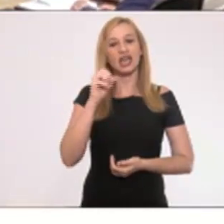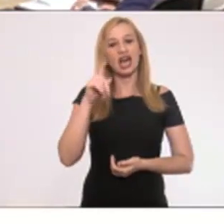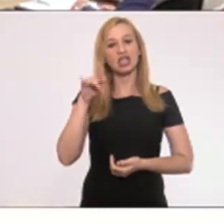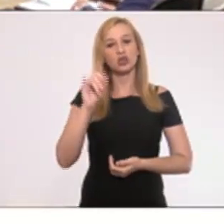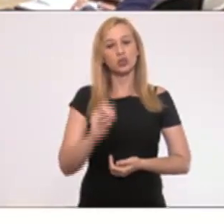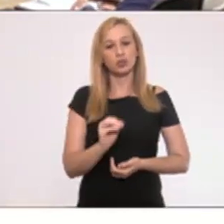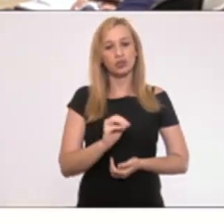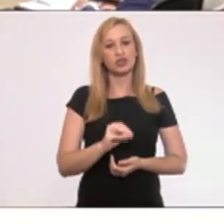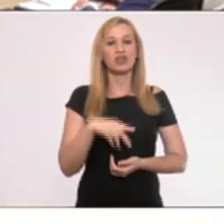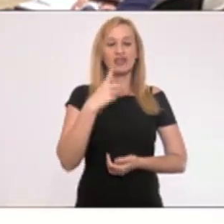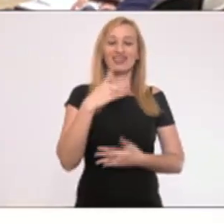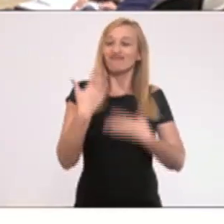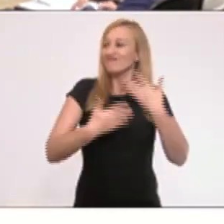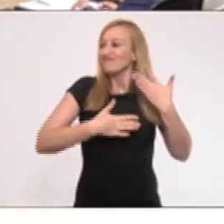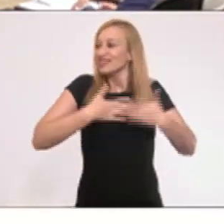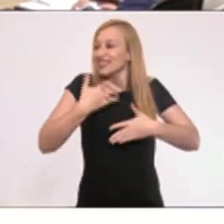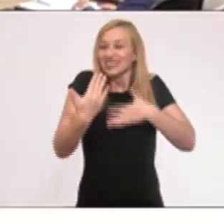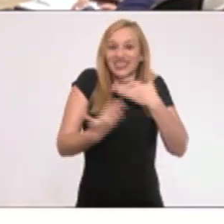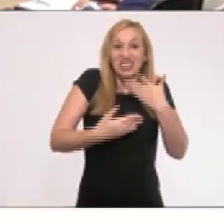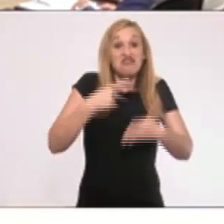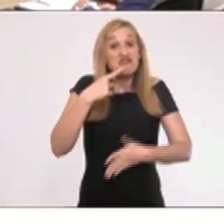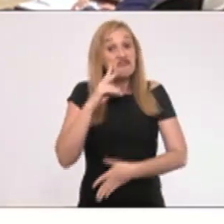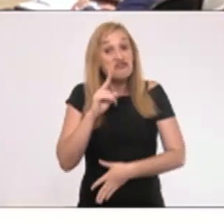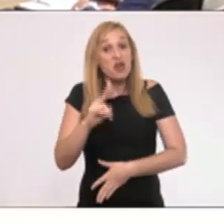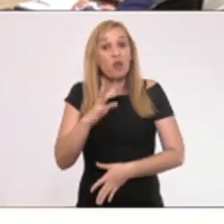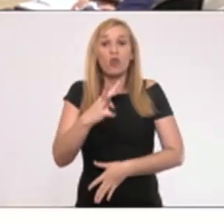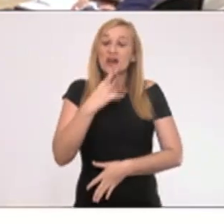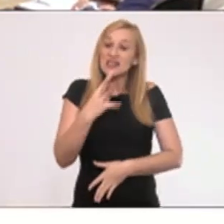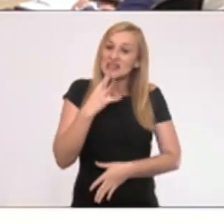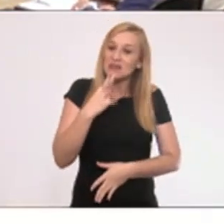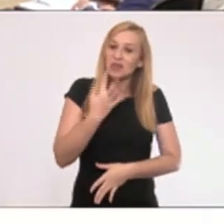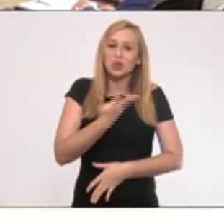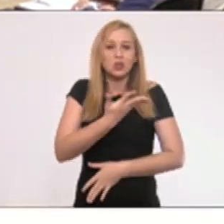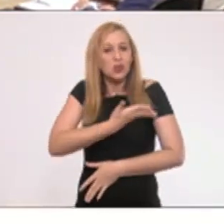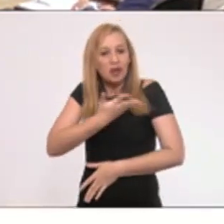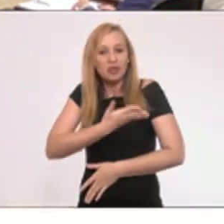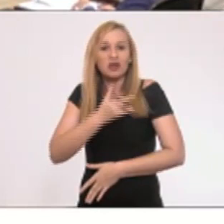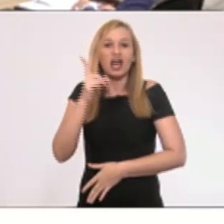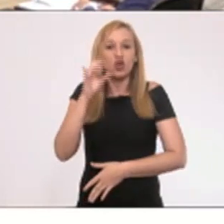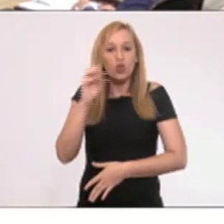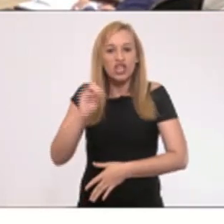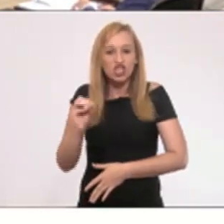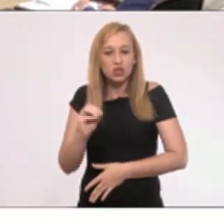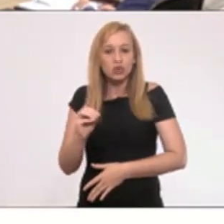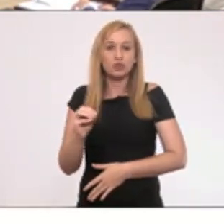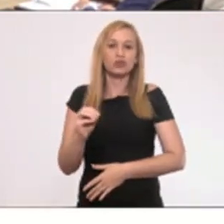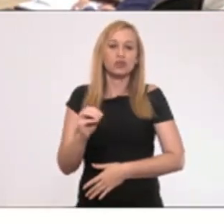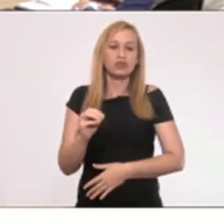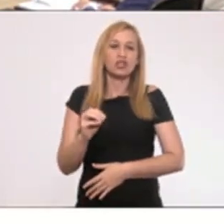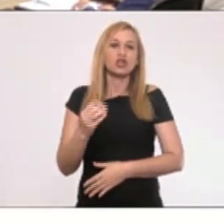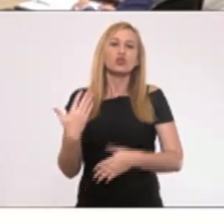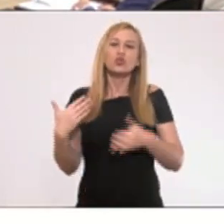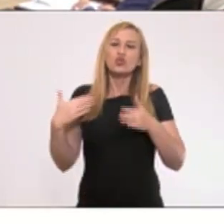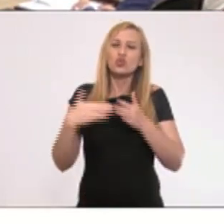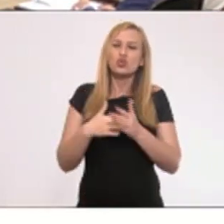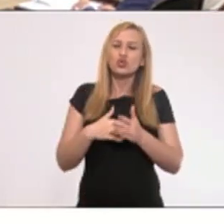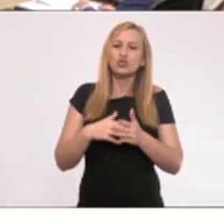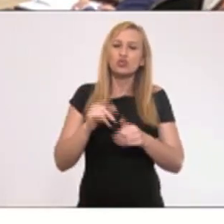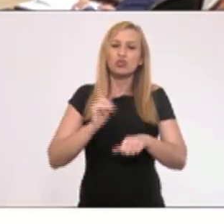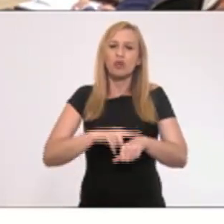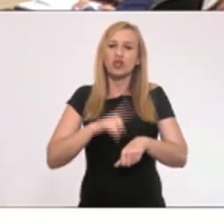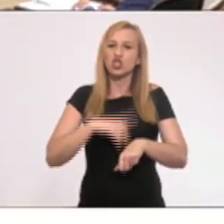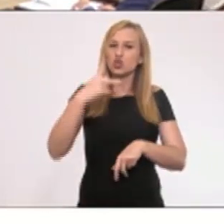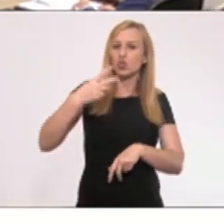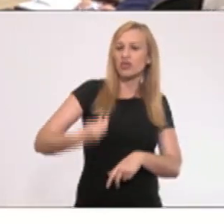dizer da nossa alegria de ver o reconhecimento do companheiro Aloysio de Freitas, que no último período da